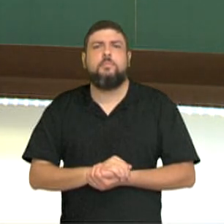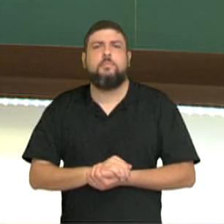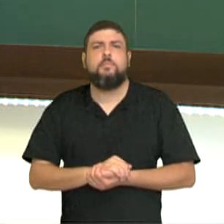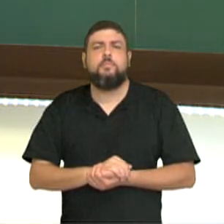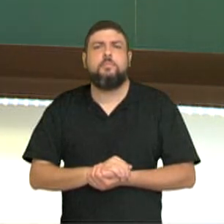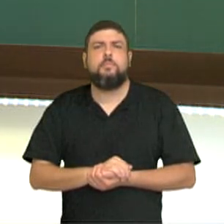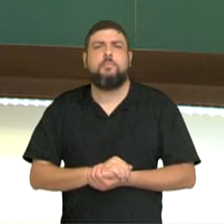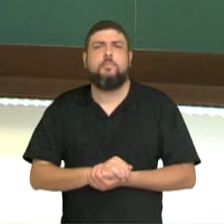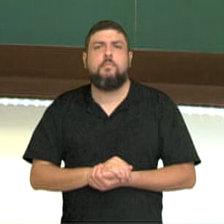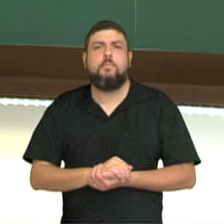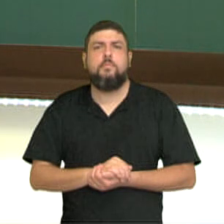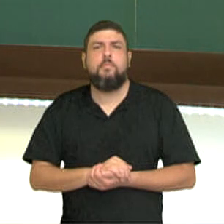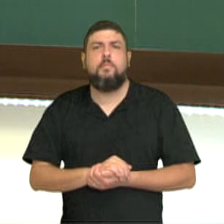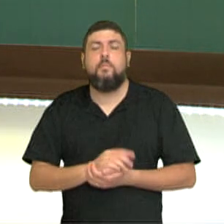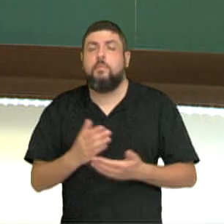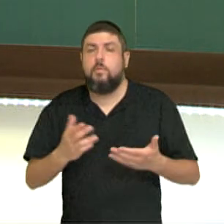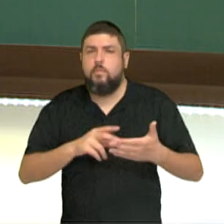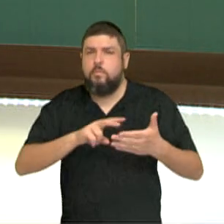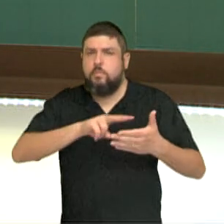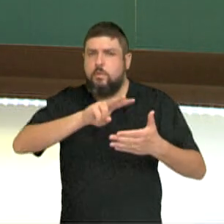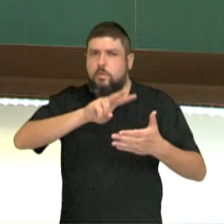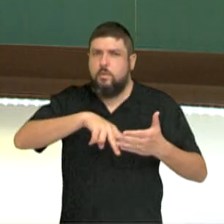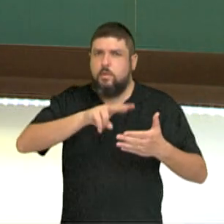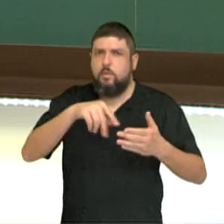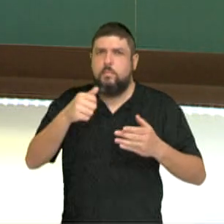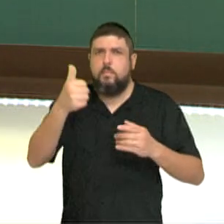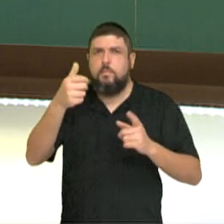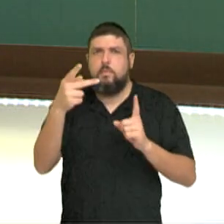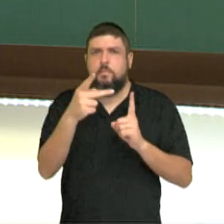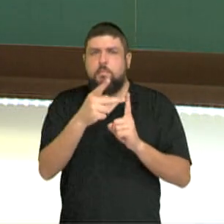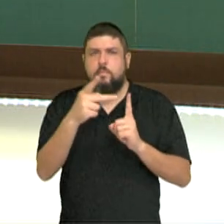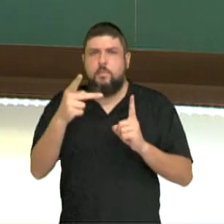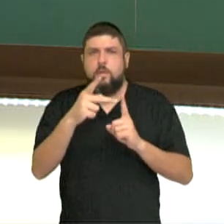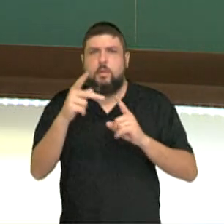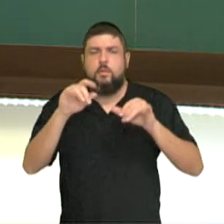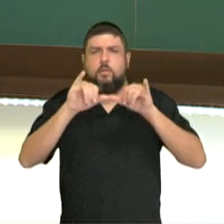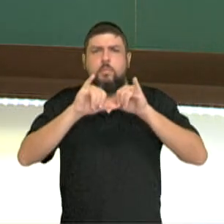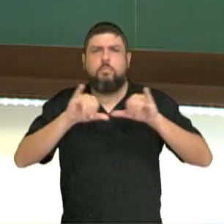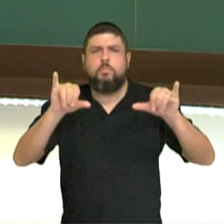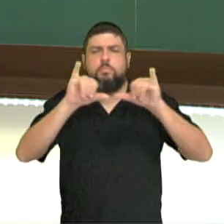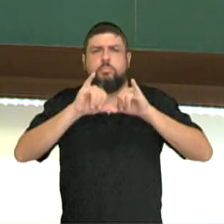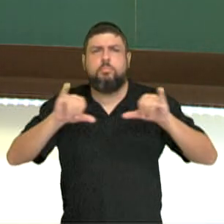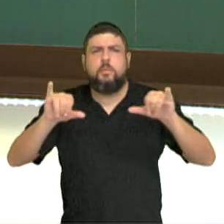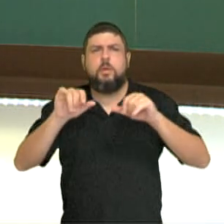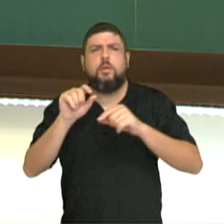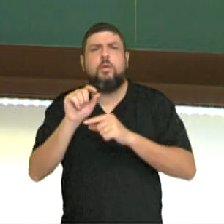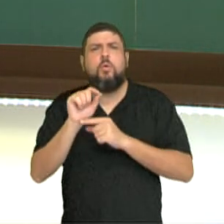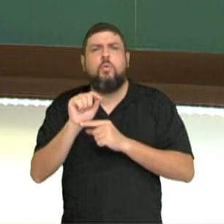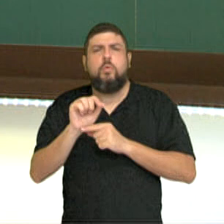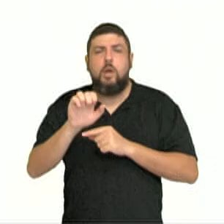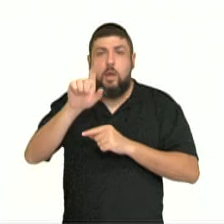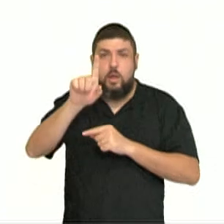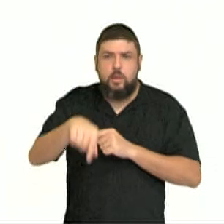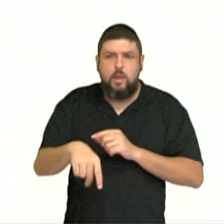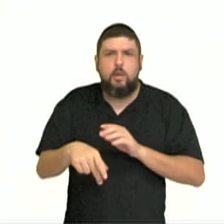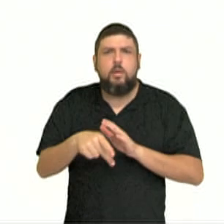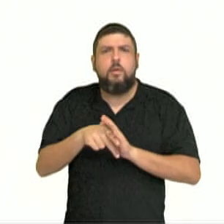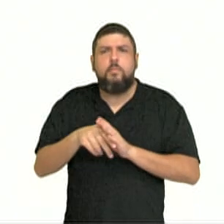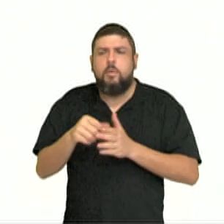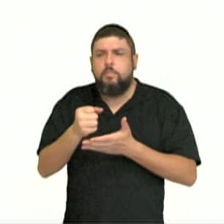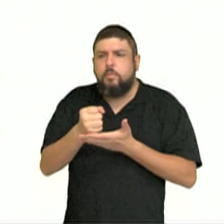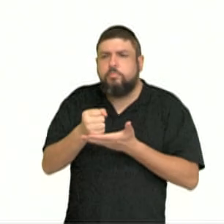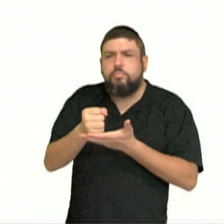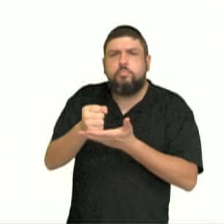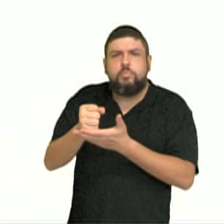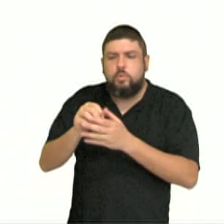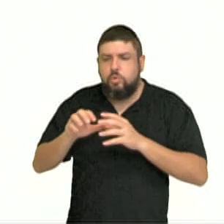Vamos ler então agora o primeiro parágrafo da notícia, que fala sobre o lançamento de uma campanha solidária pelo Batalhão